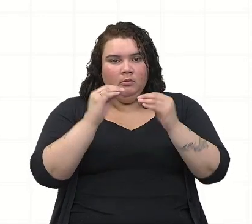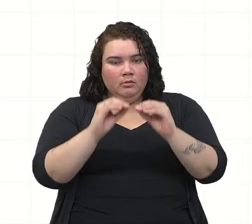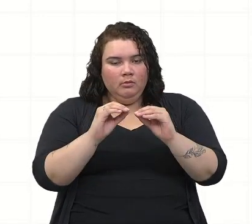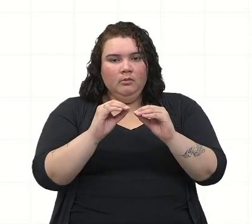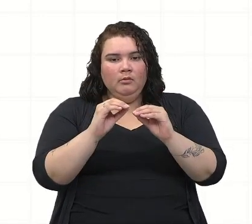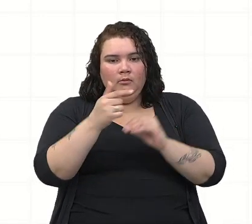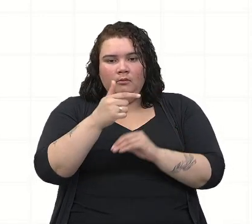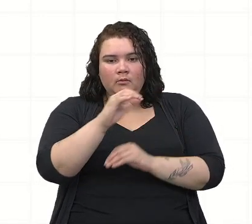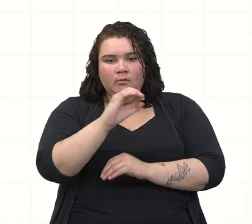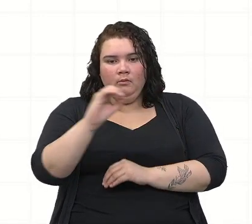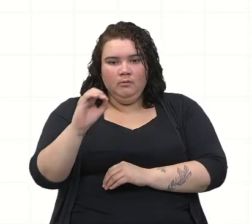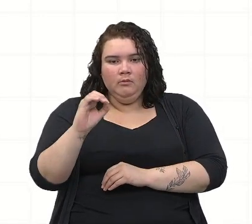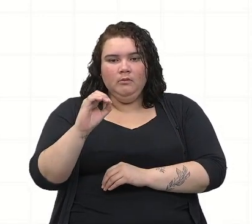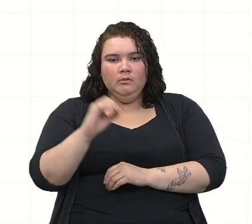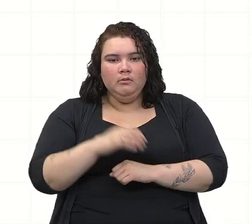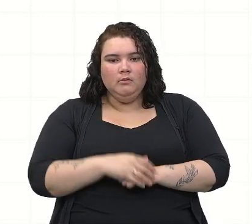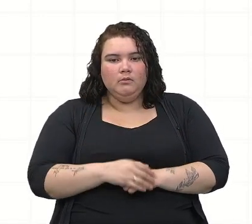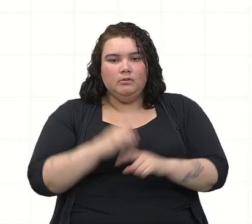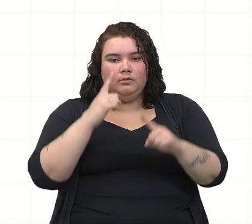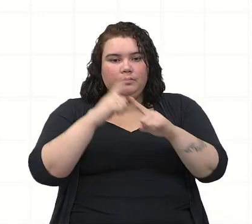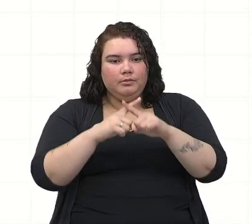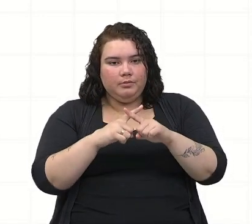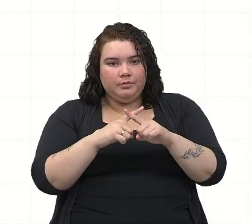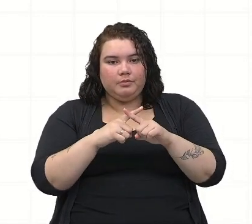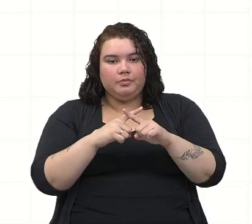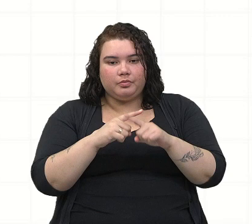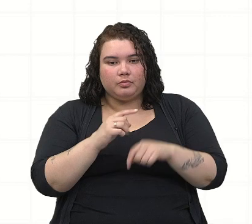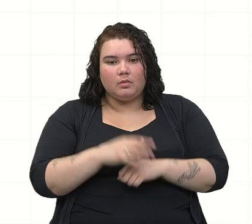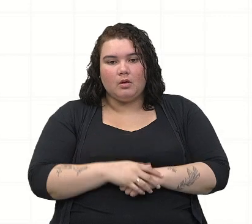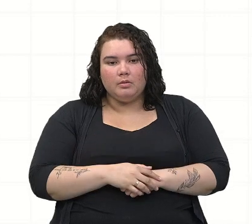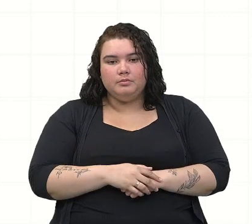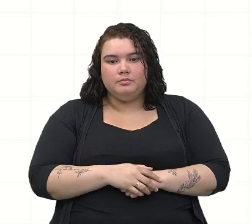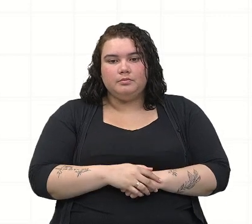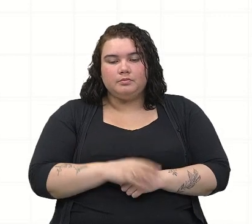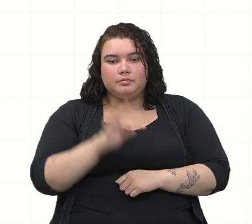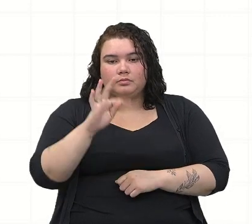os 200, vezes a taxa.